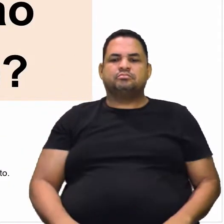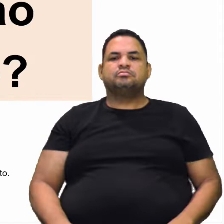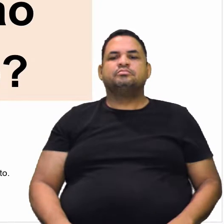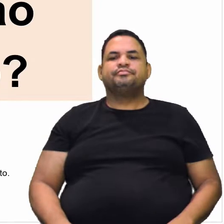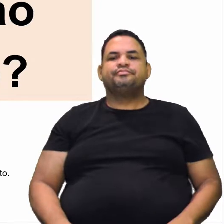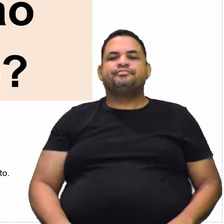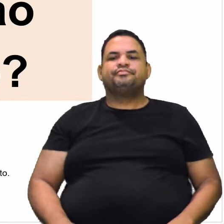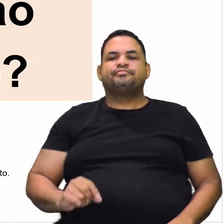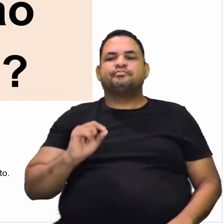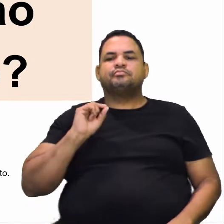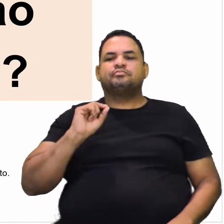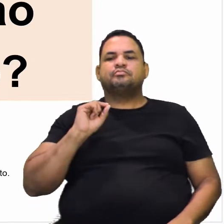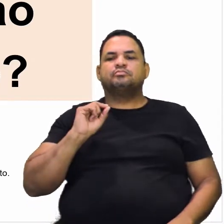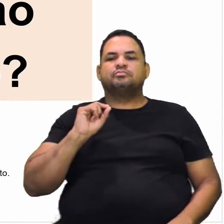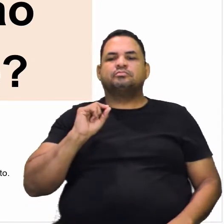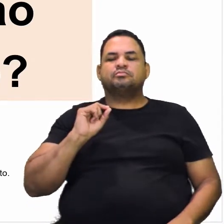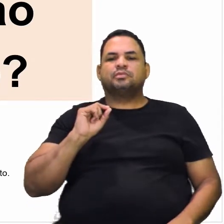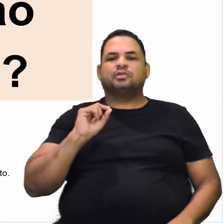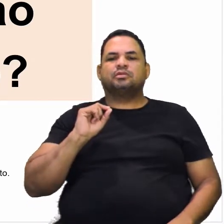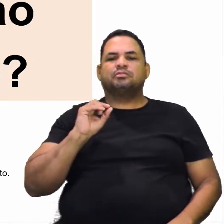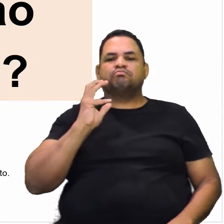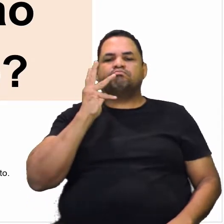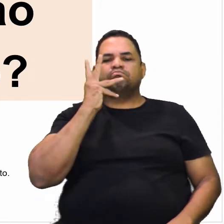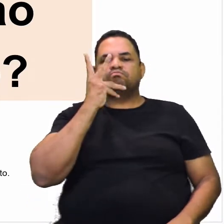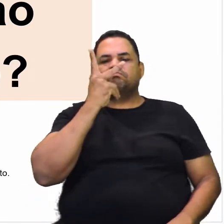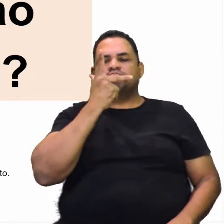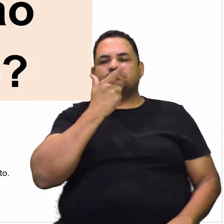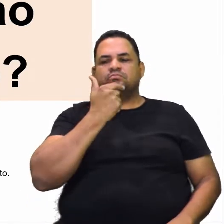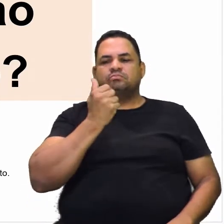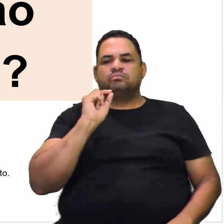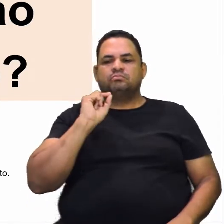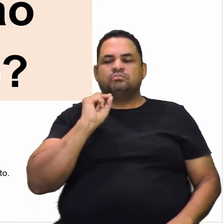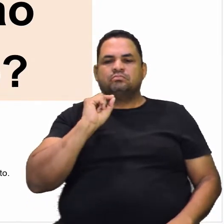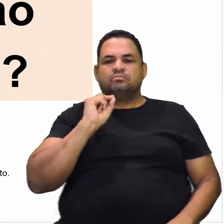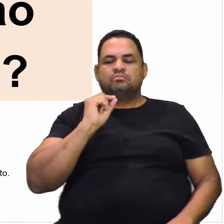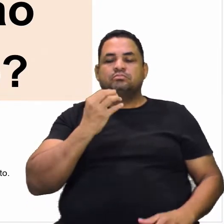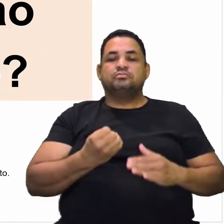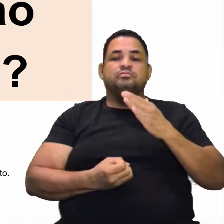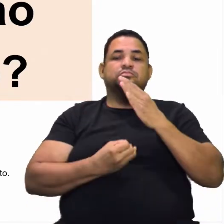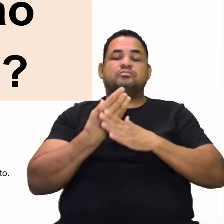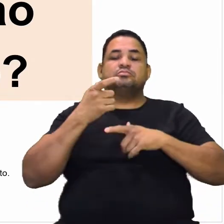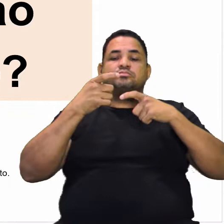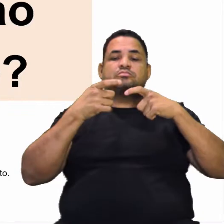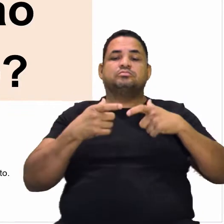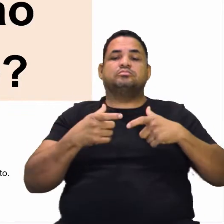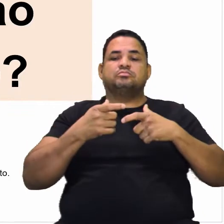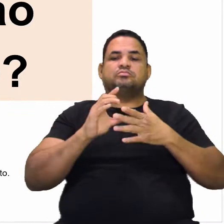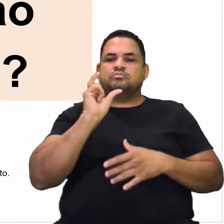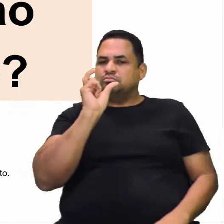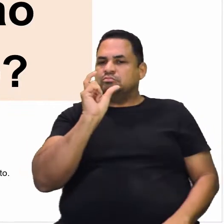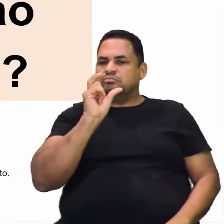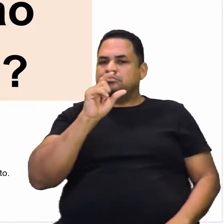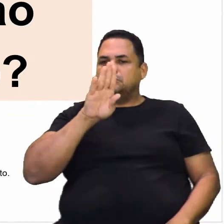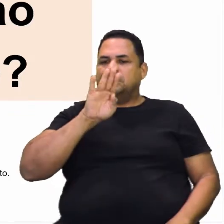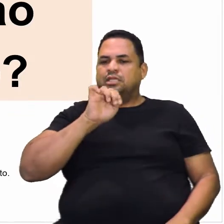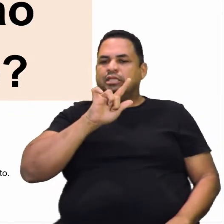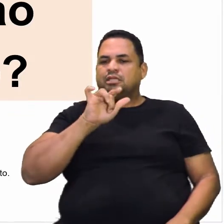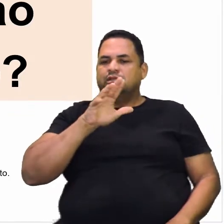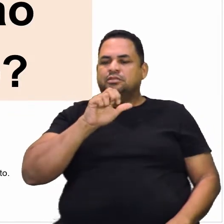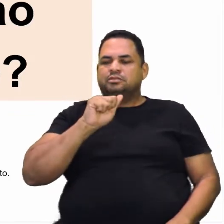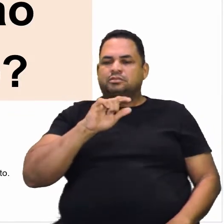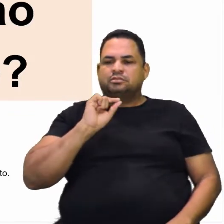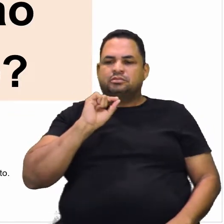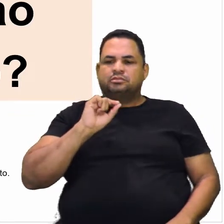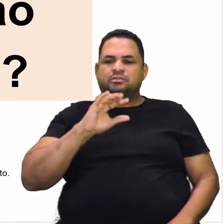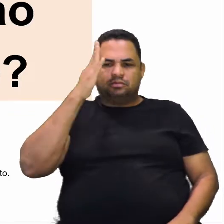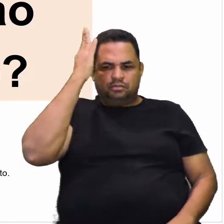E o que é beleza? De onde vem essa palavra beleza? Você sabe a